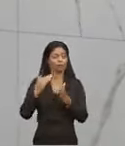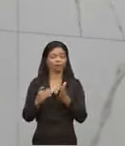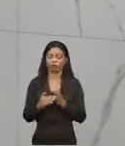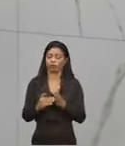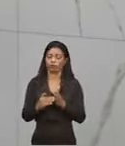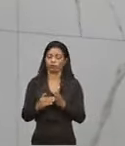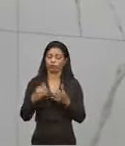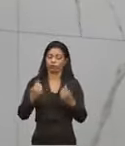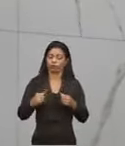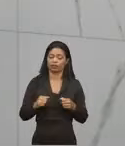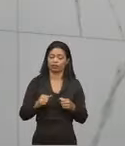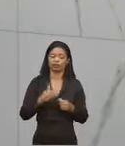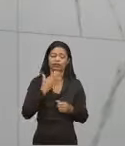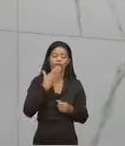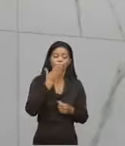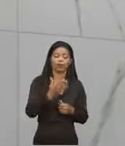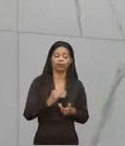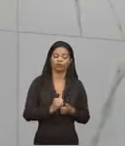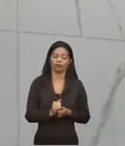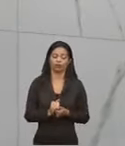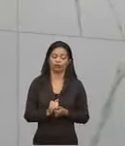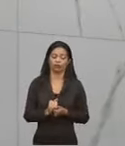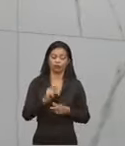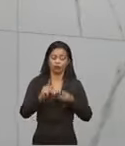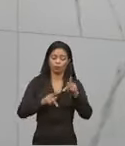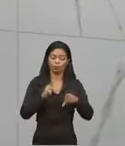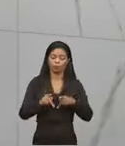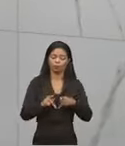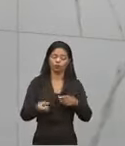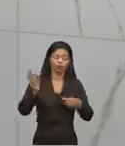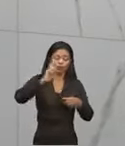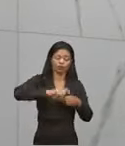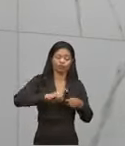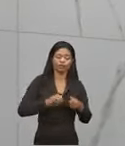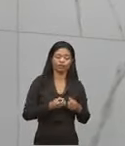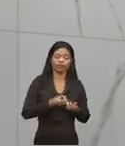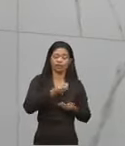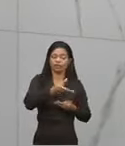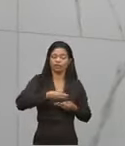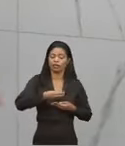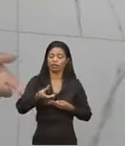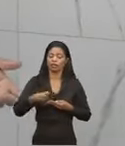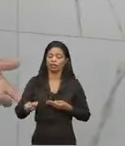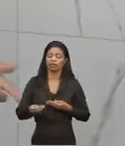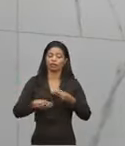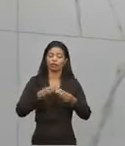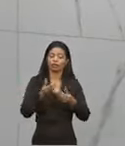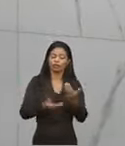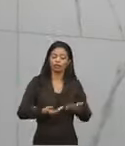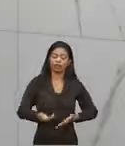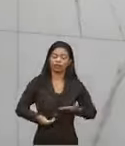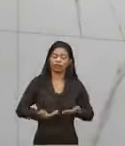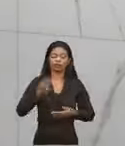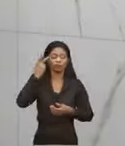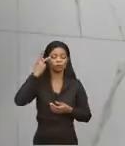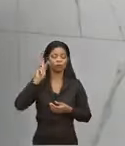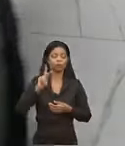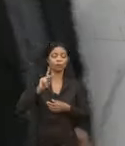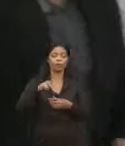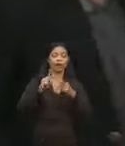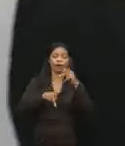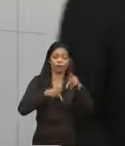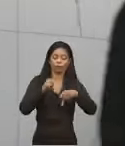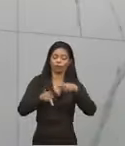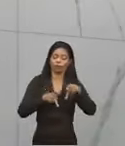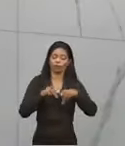em indicação, projeto, lei, requerimento e fazer com que esse produto e serviço chegue até o povo. Esse é o nosso papel, além de